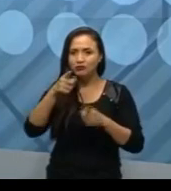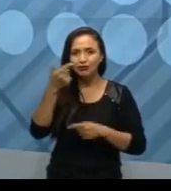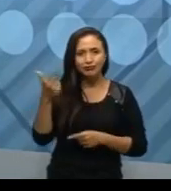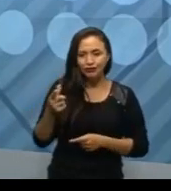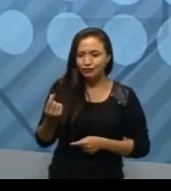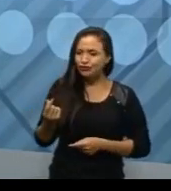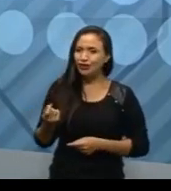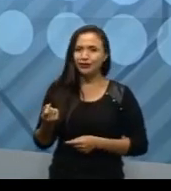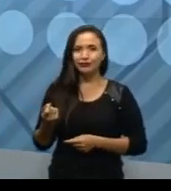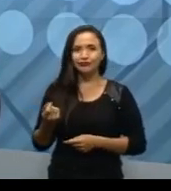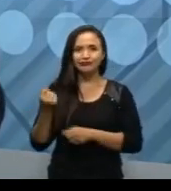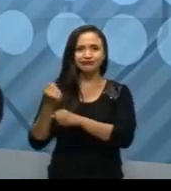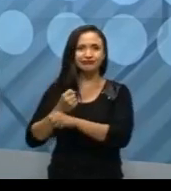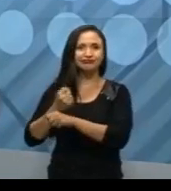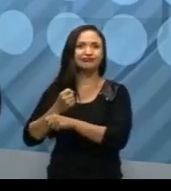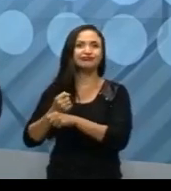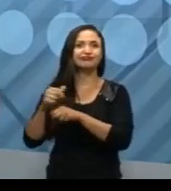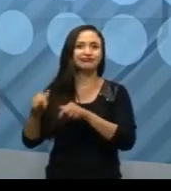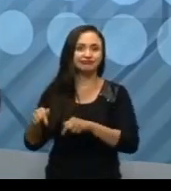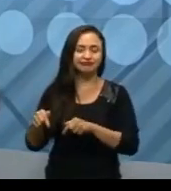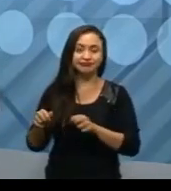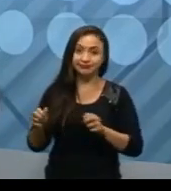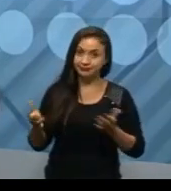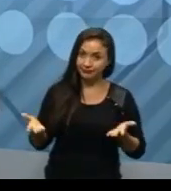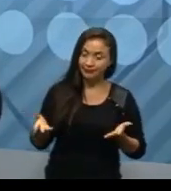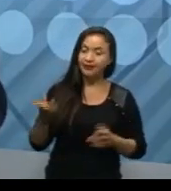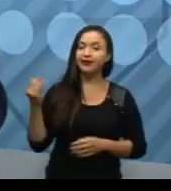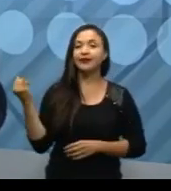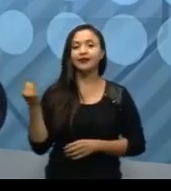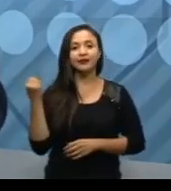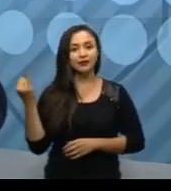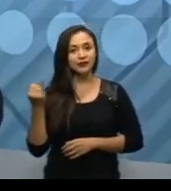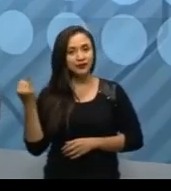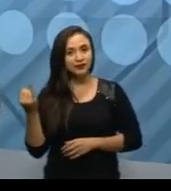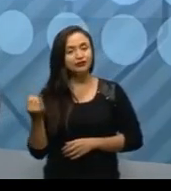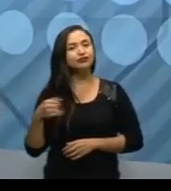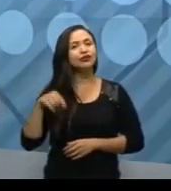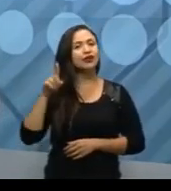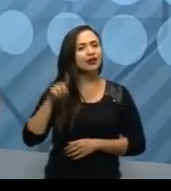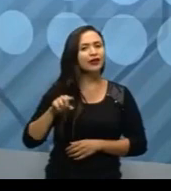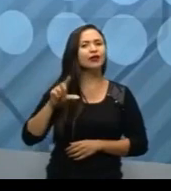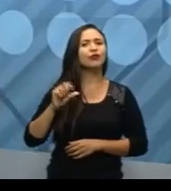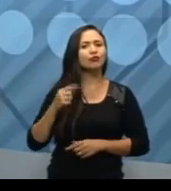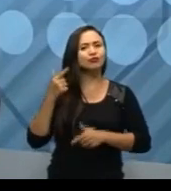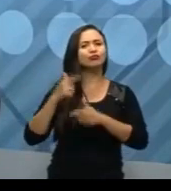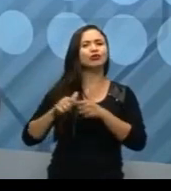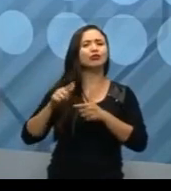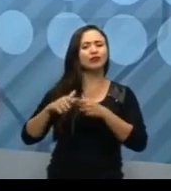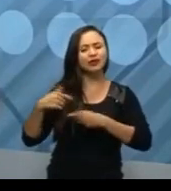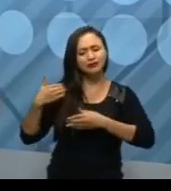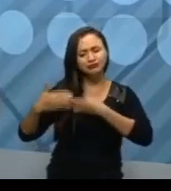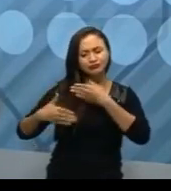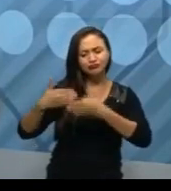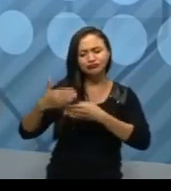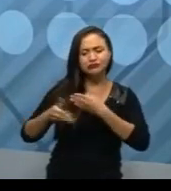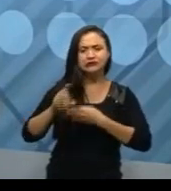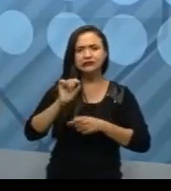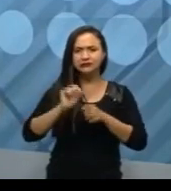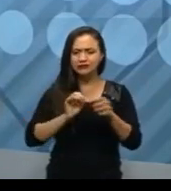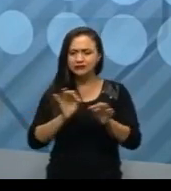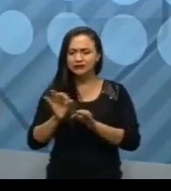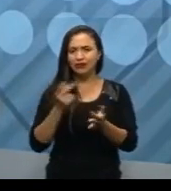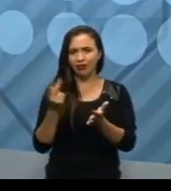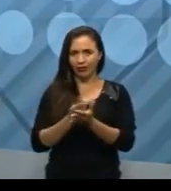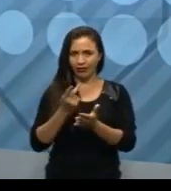aquilo, ok? Então, é muito importante. Isso gera consequências caso você faça um orçamento de forma